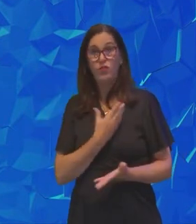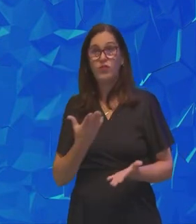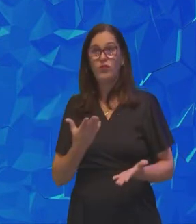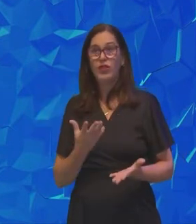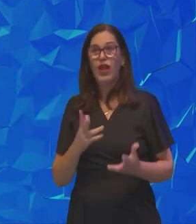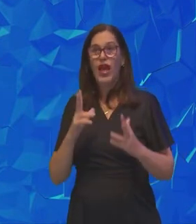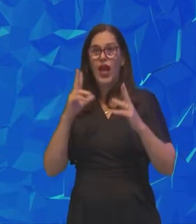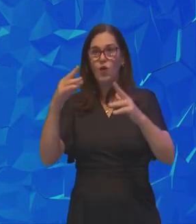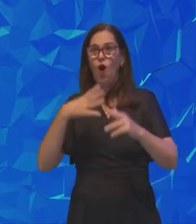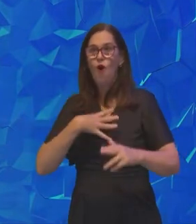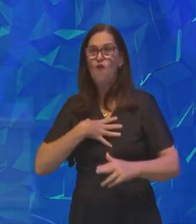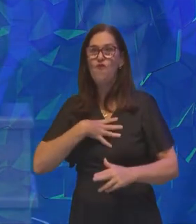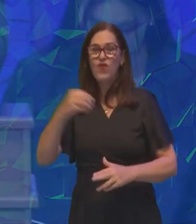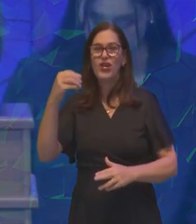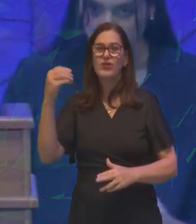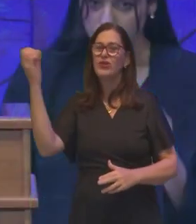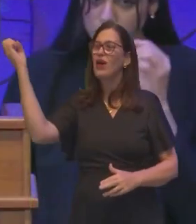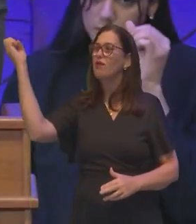como filhos da